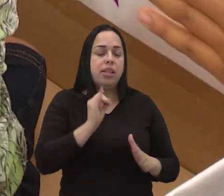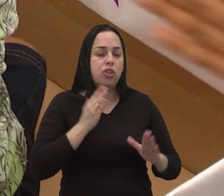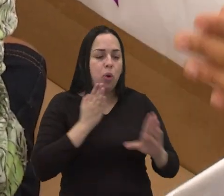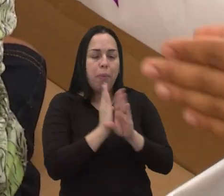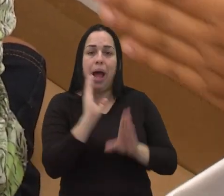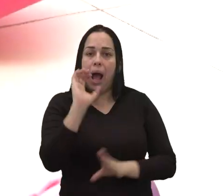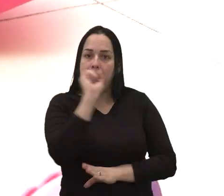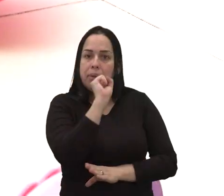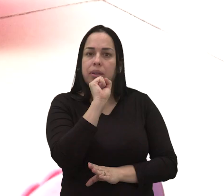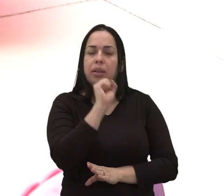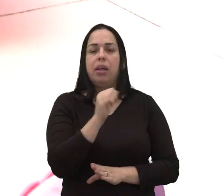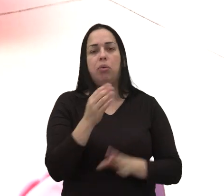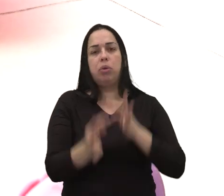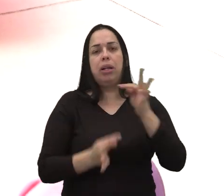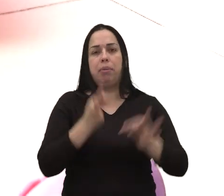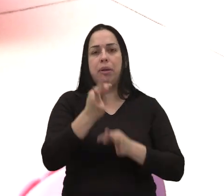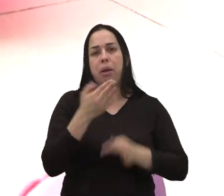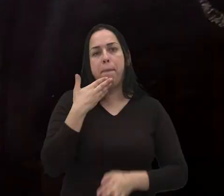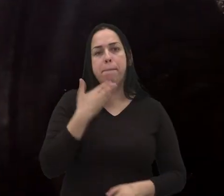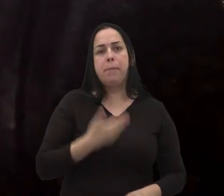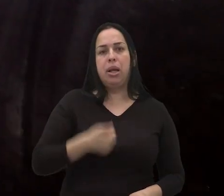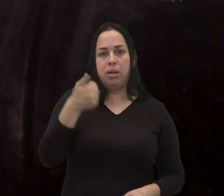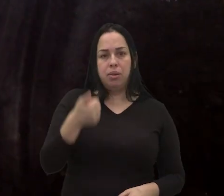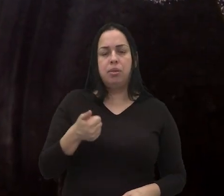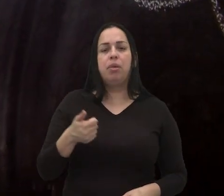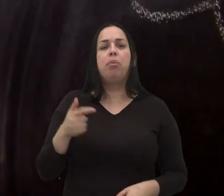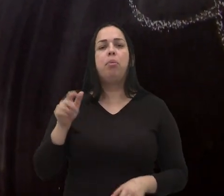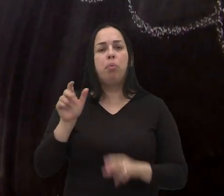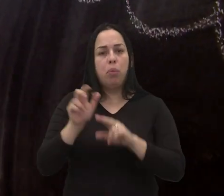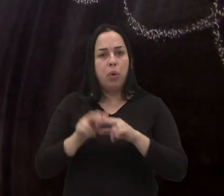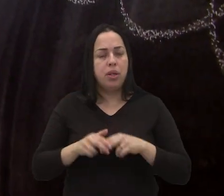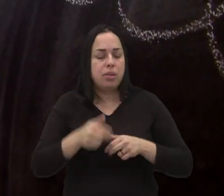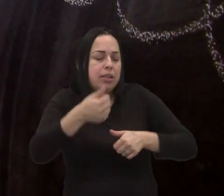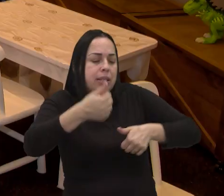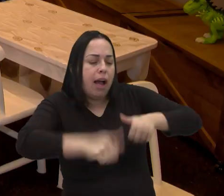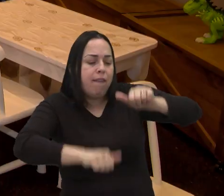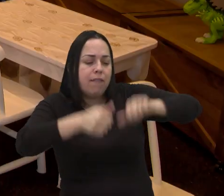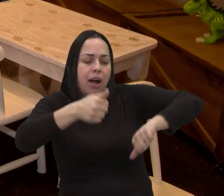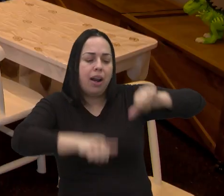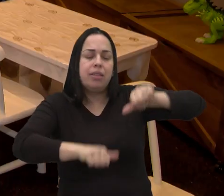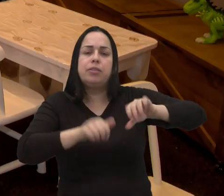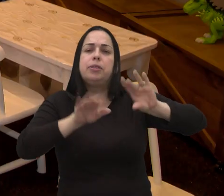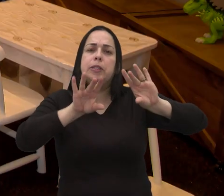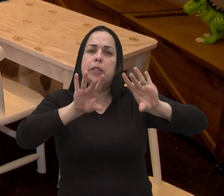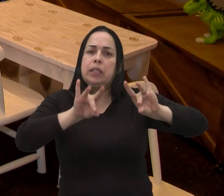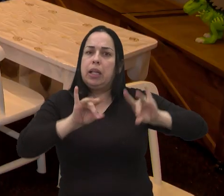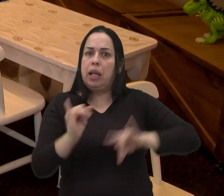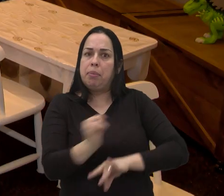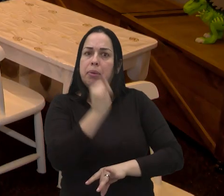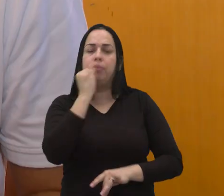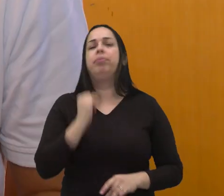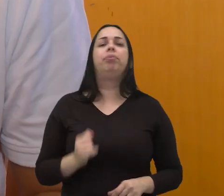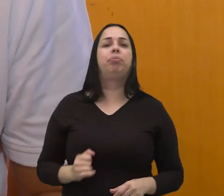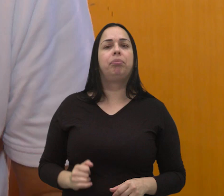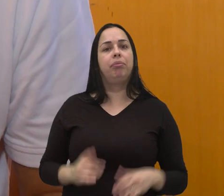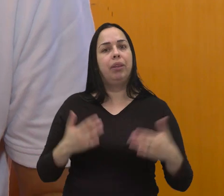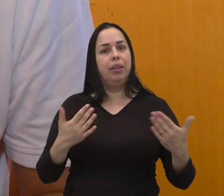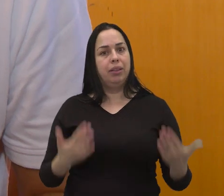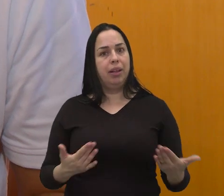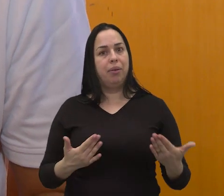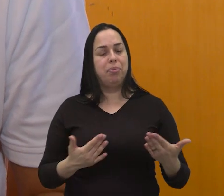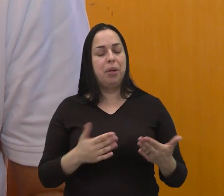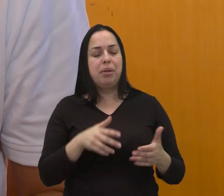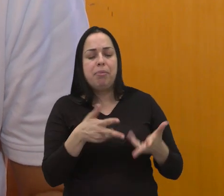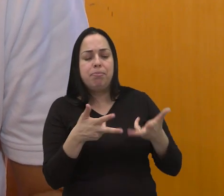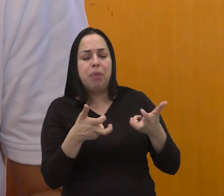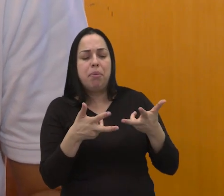do TDL, melhor para o tratamento. Na avaliação, cada detalhe é muito importante. Na avaliação